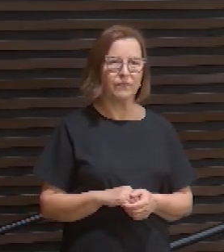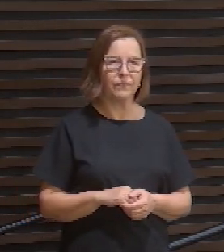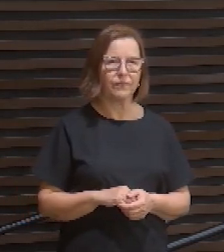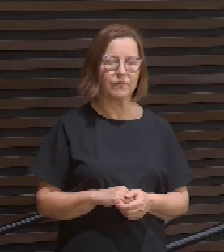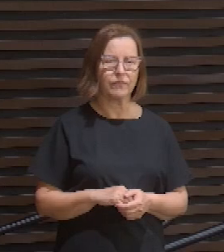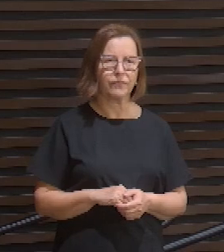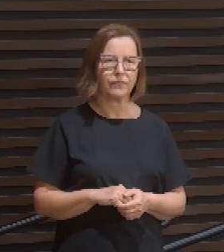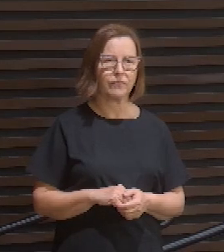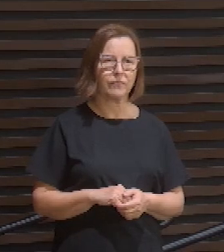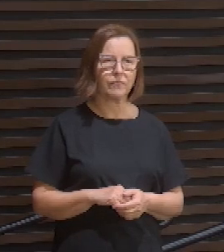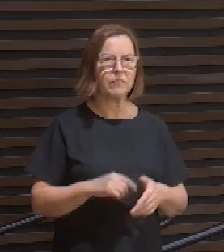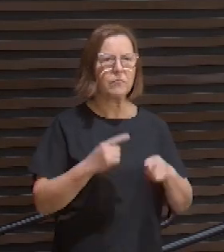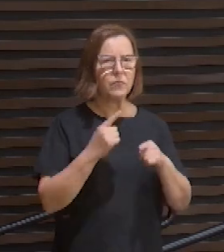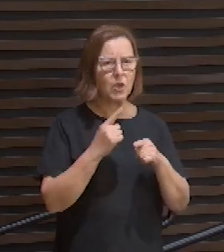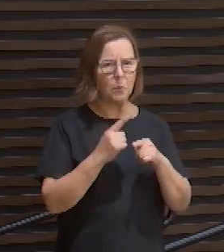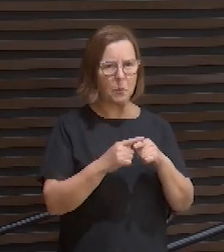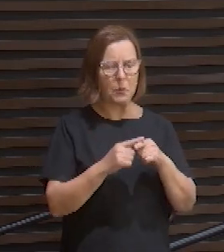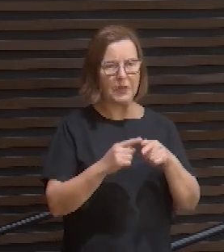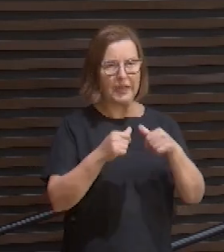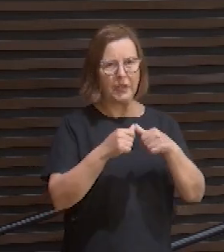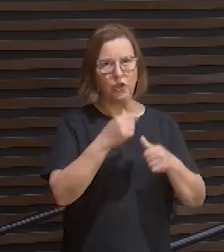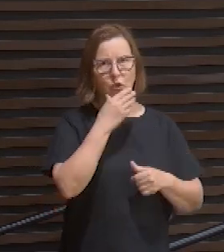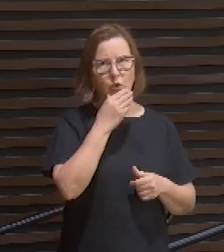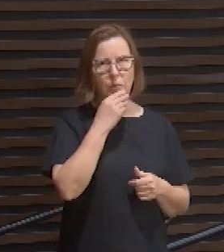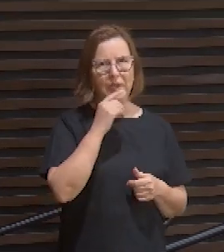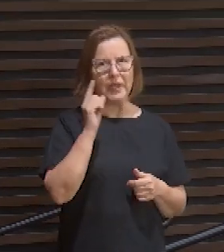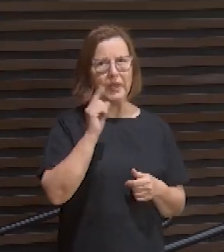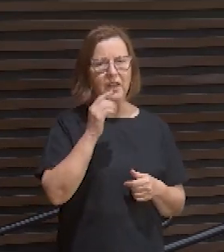Por que ele não negou o Senhor?